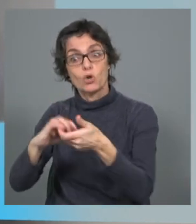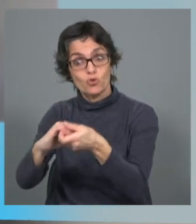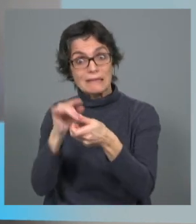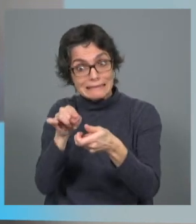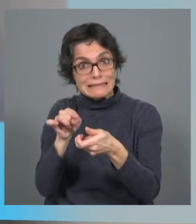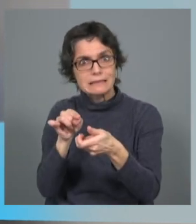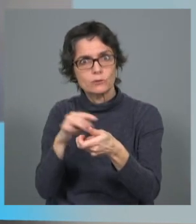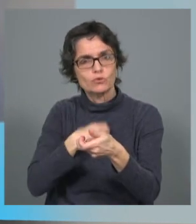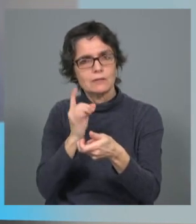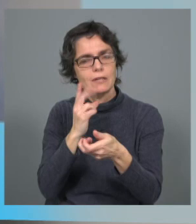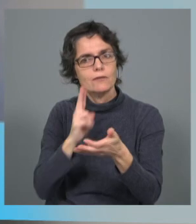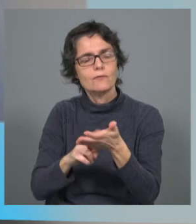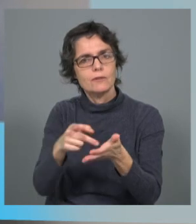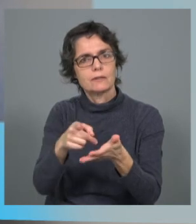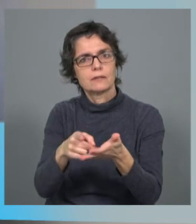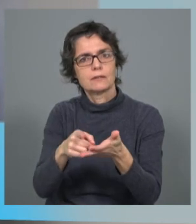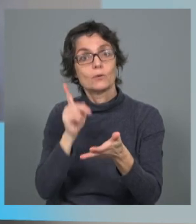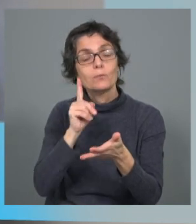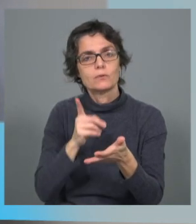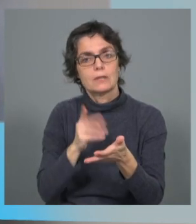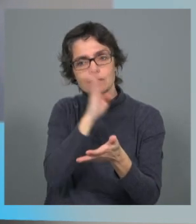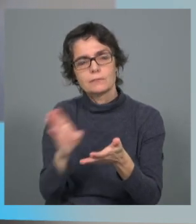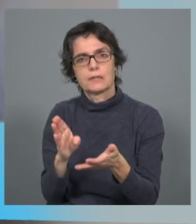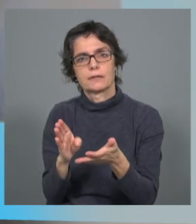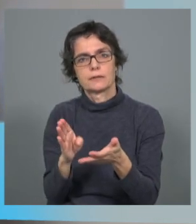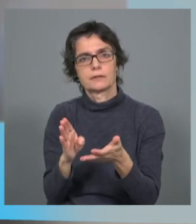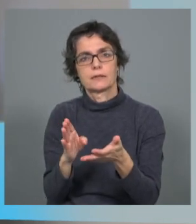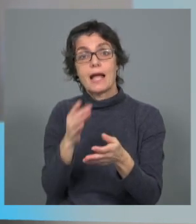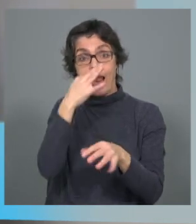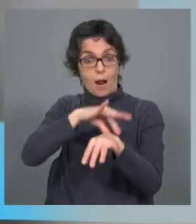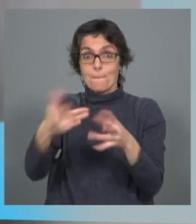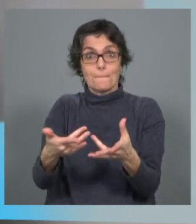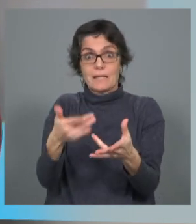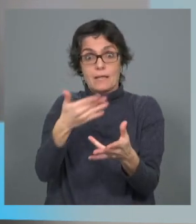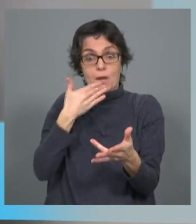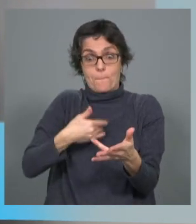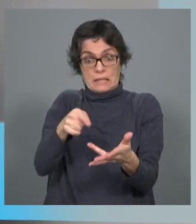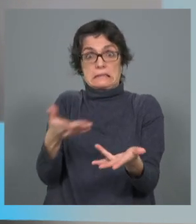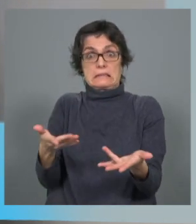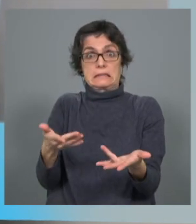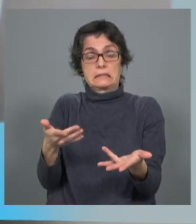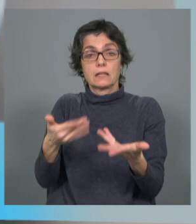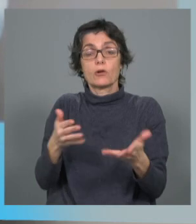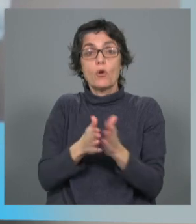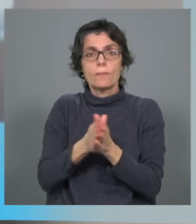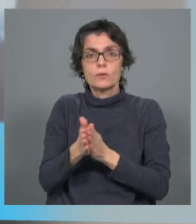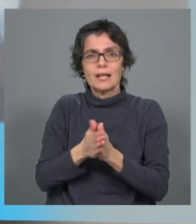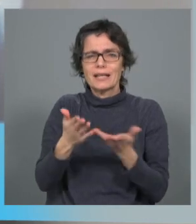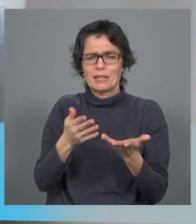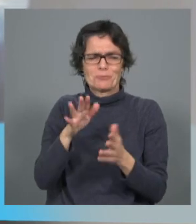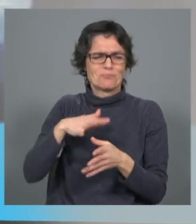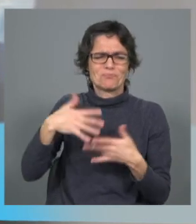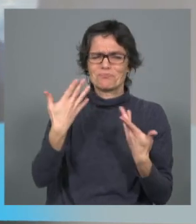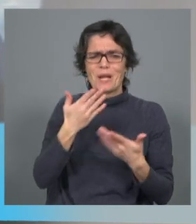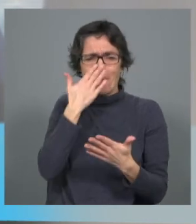momento temos entre mãos, é isto que esta pandemia nos está... É uma oportunidade que, no meio deste sofrimento todo e desta